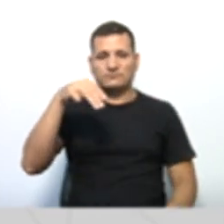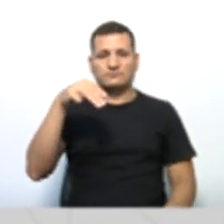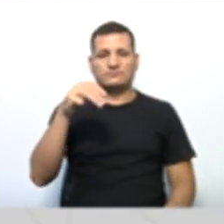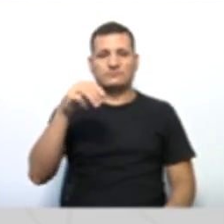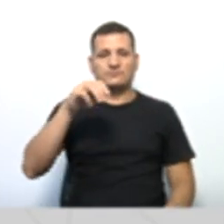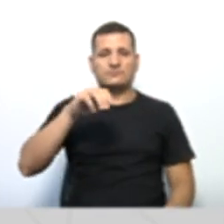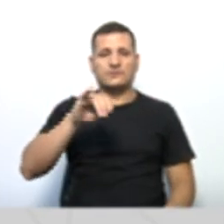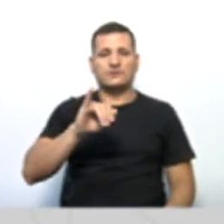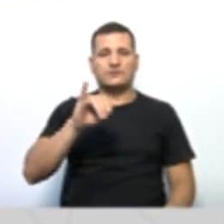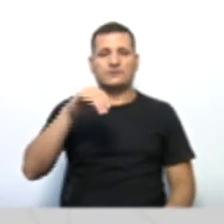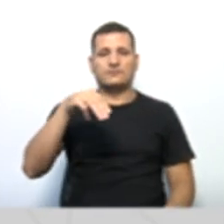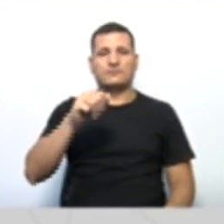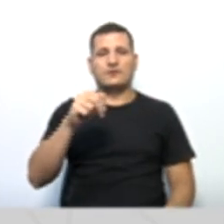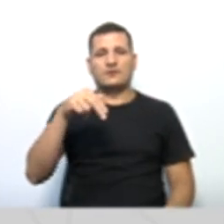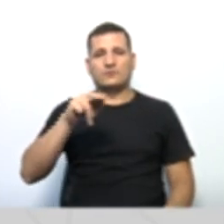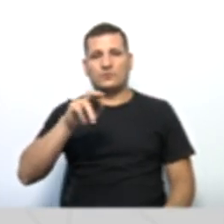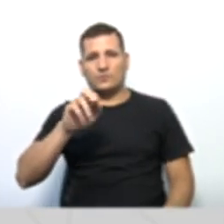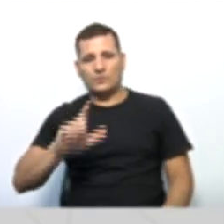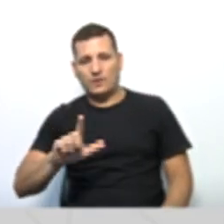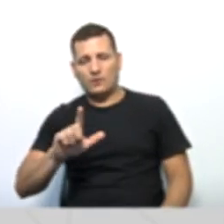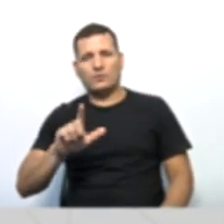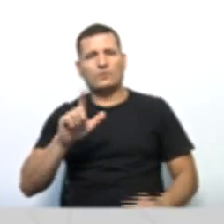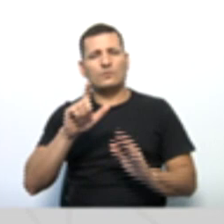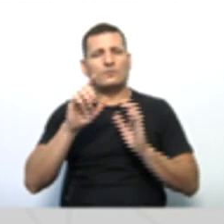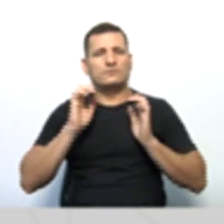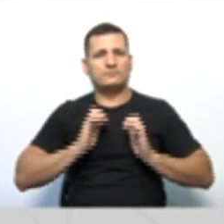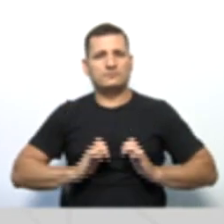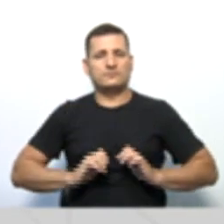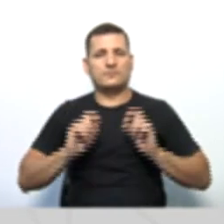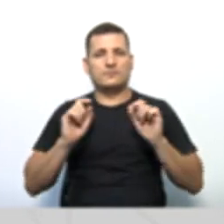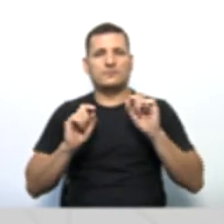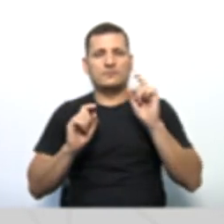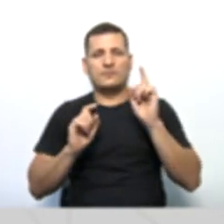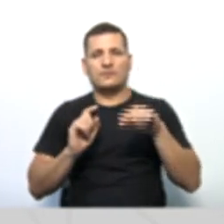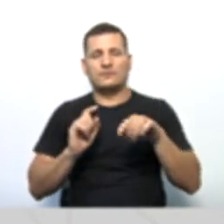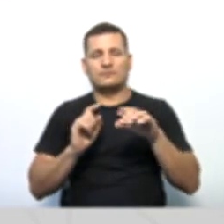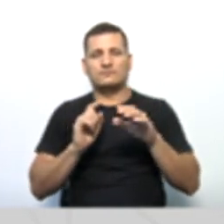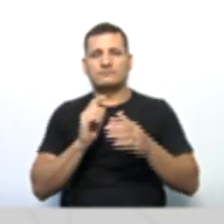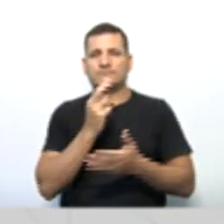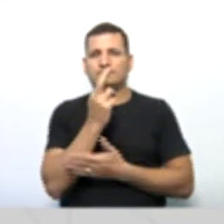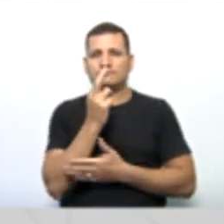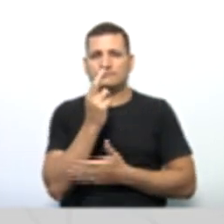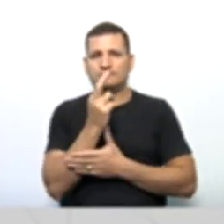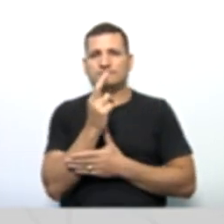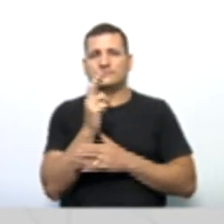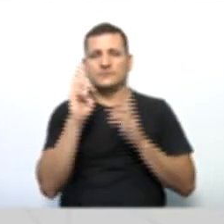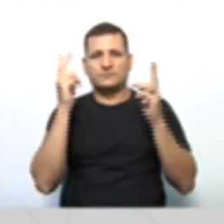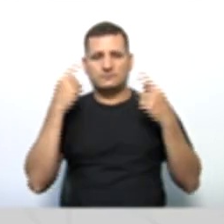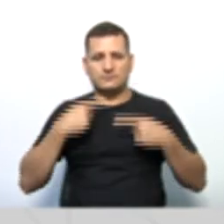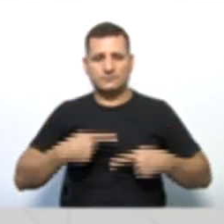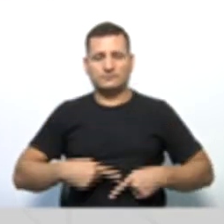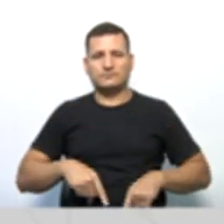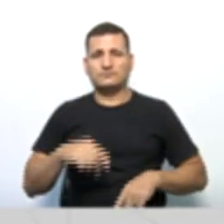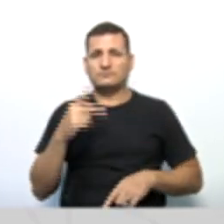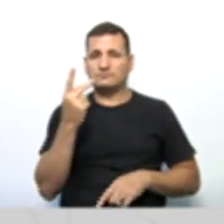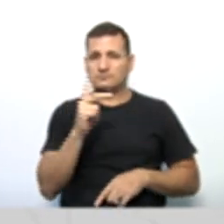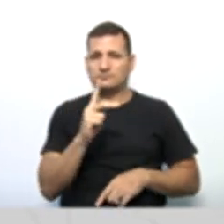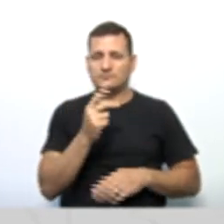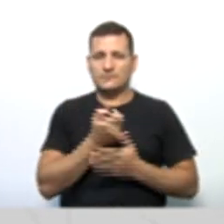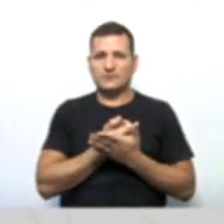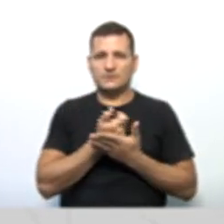na autonomia do homem e na liberdade de sua vontade para determinar as normas da ação